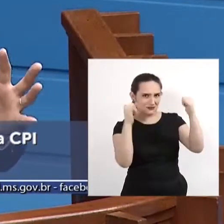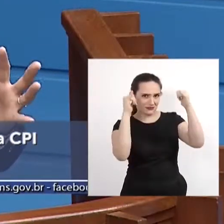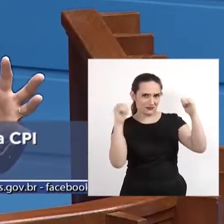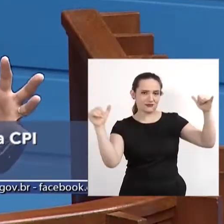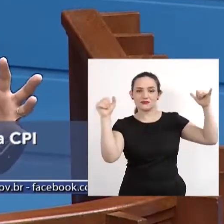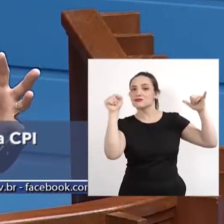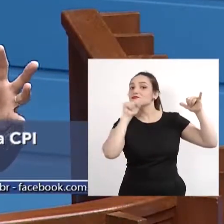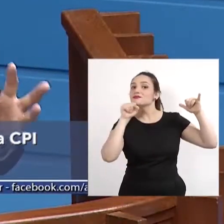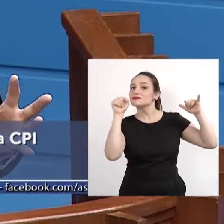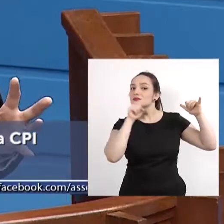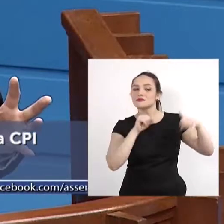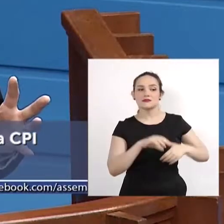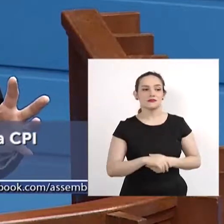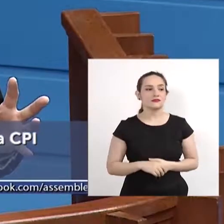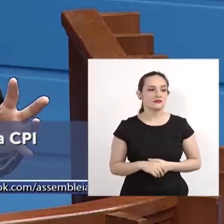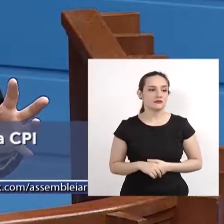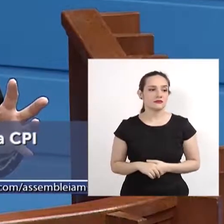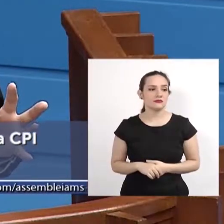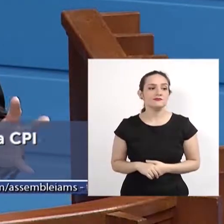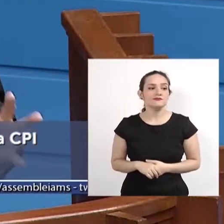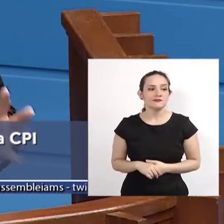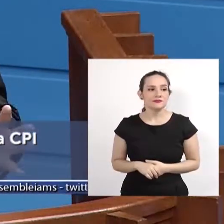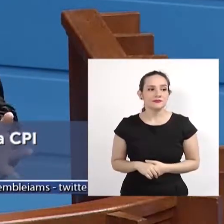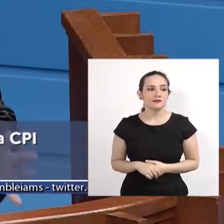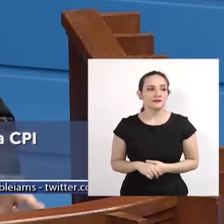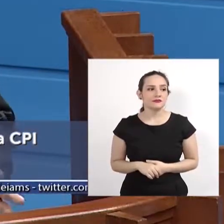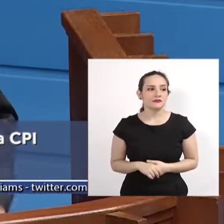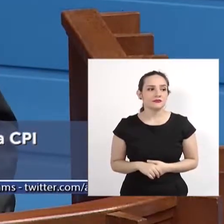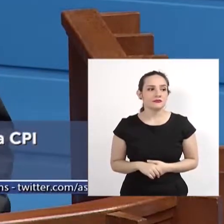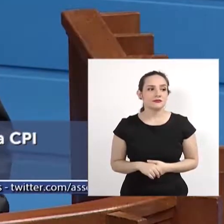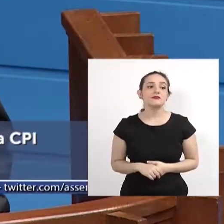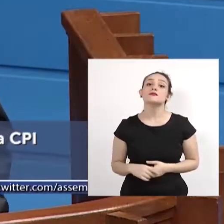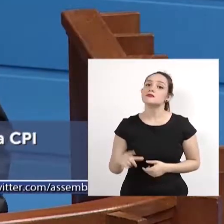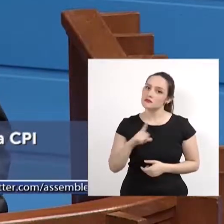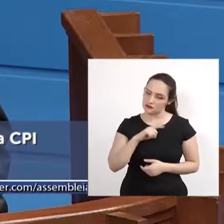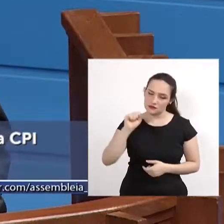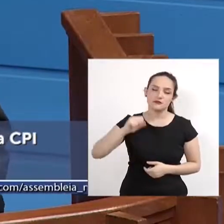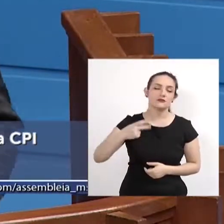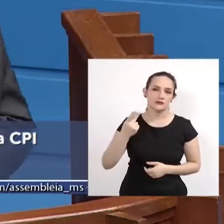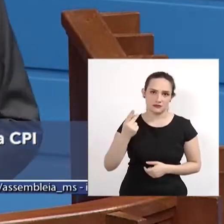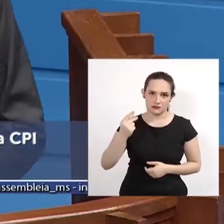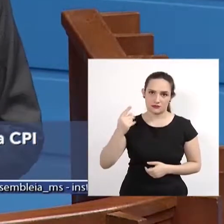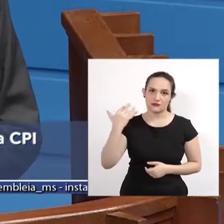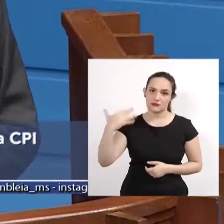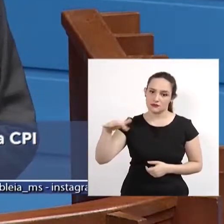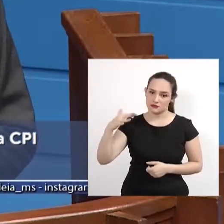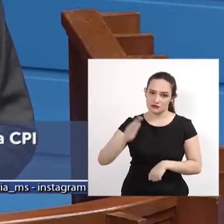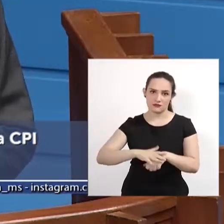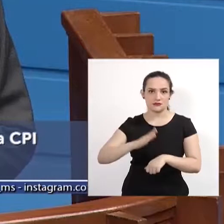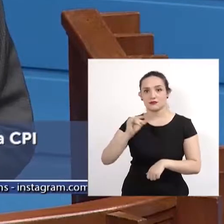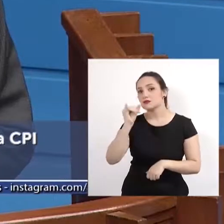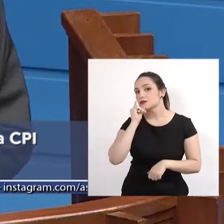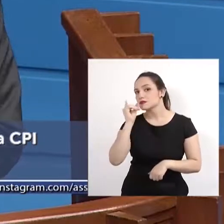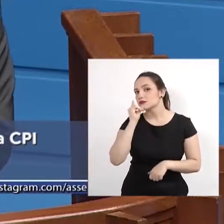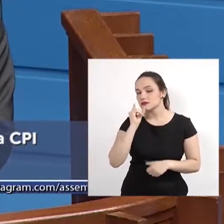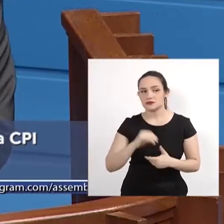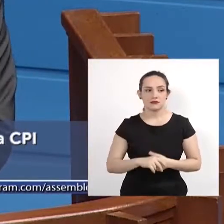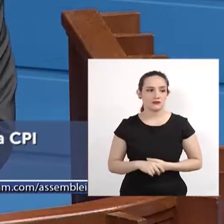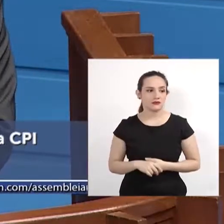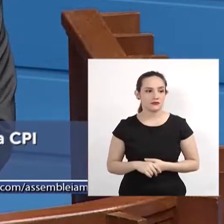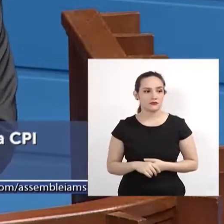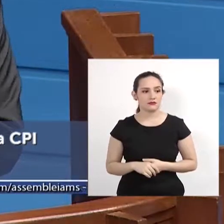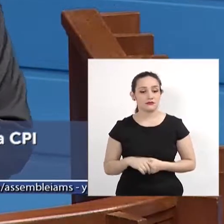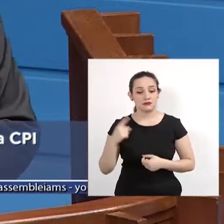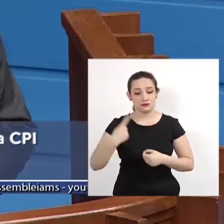antiga, a rede de energia elétrica velha, vêm com os valores mais altos. Vou dar um exemplo aqui. Na cidade